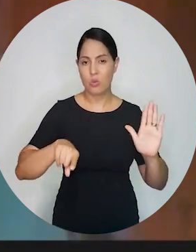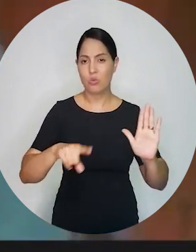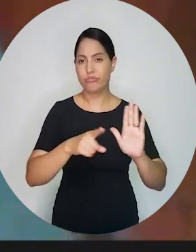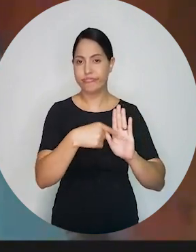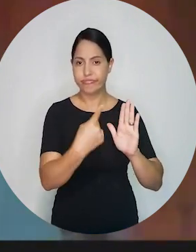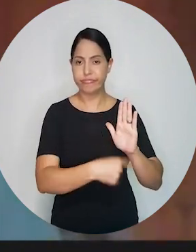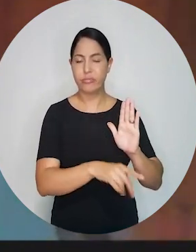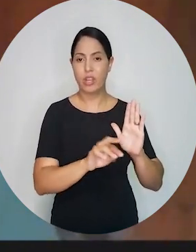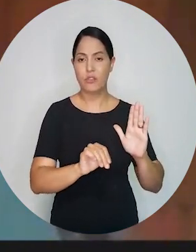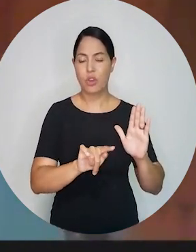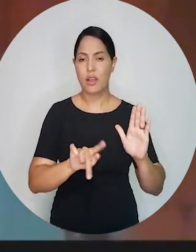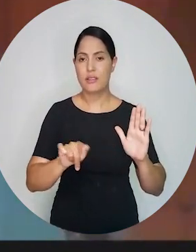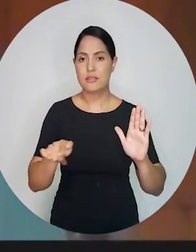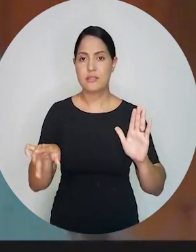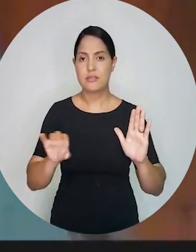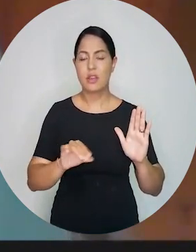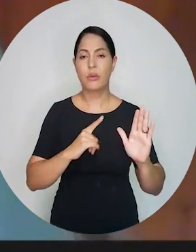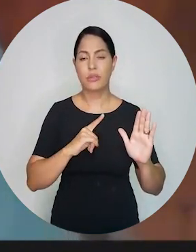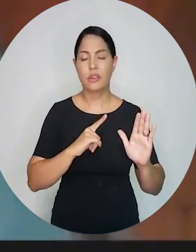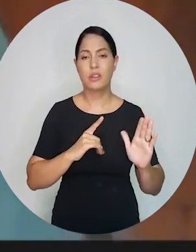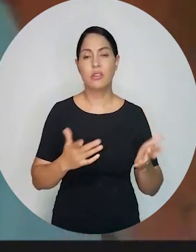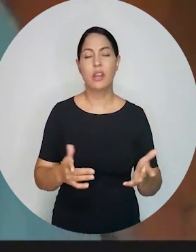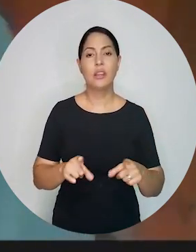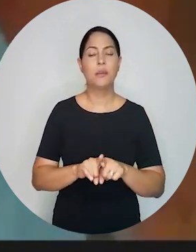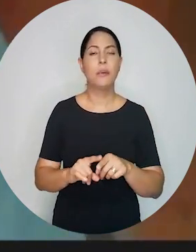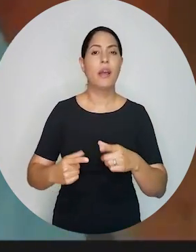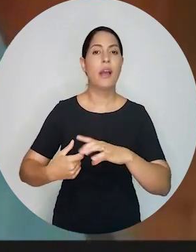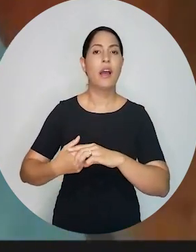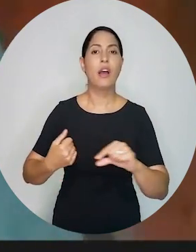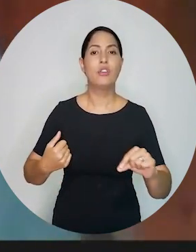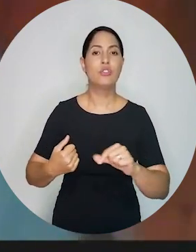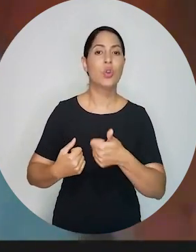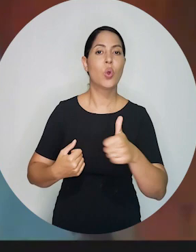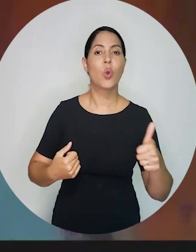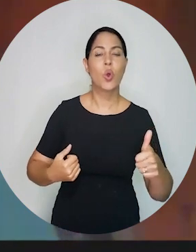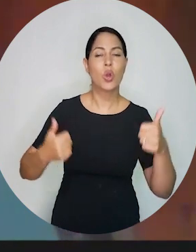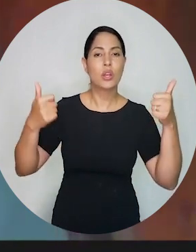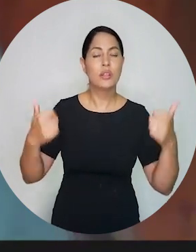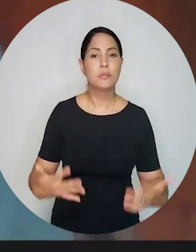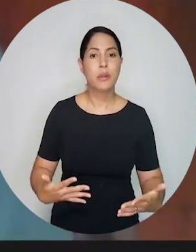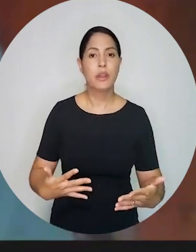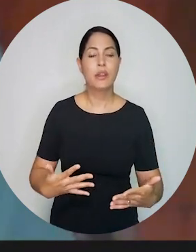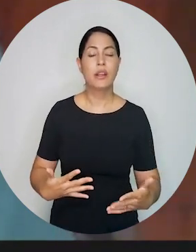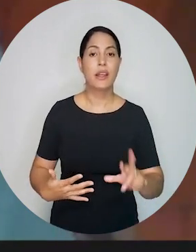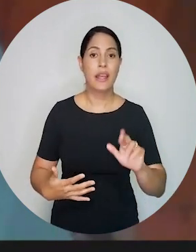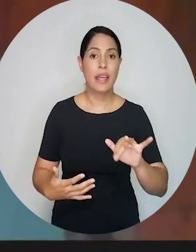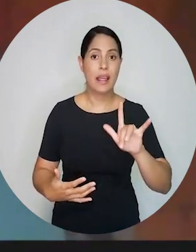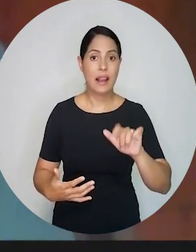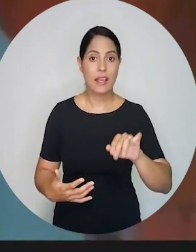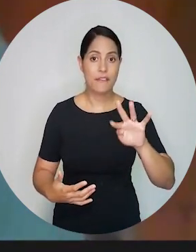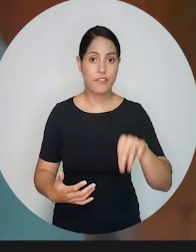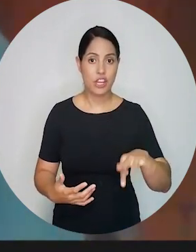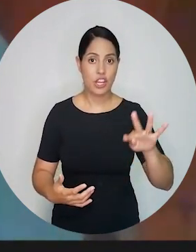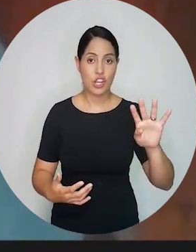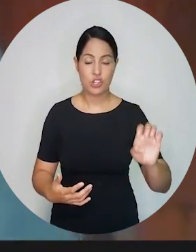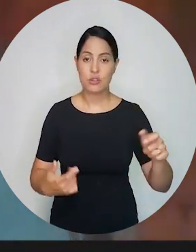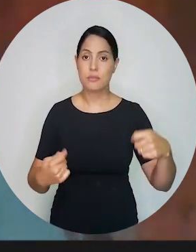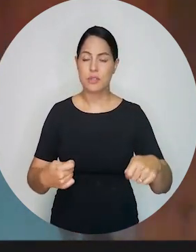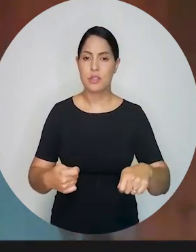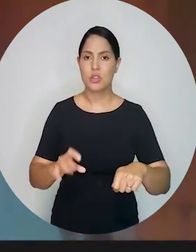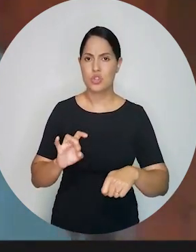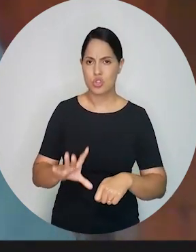foram revogados alguns dispositivos. A lesividade, por exemplo, do artigo 11, ela tem que ser